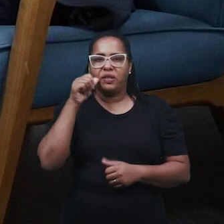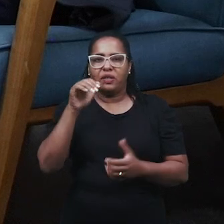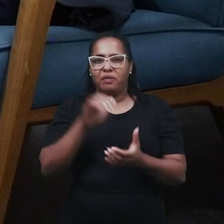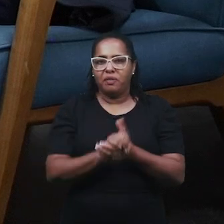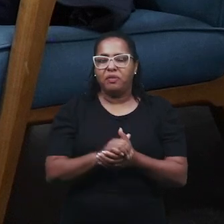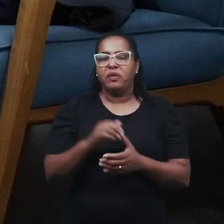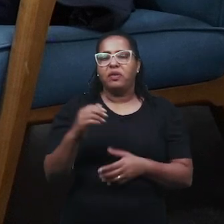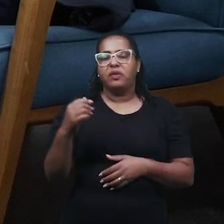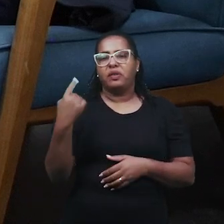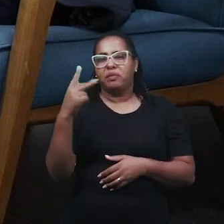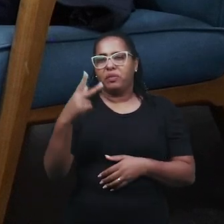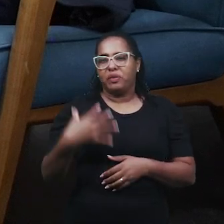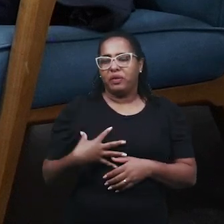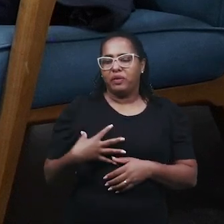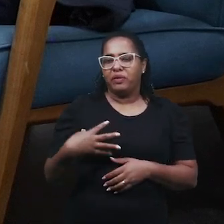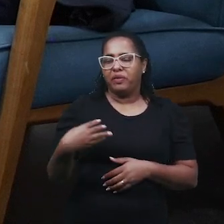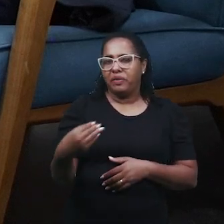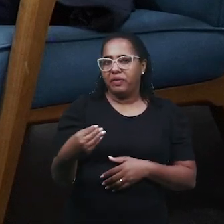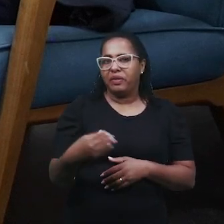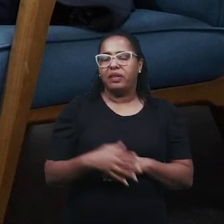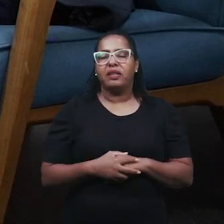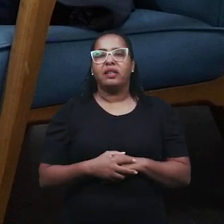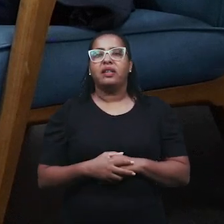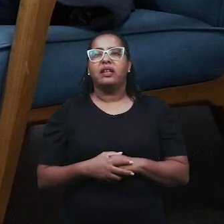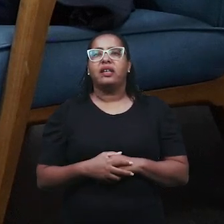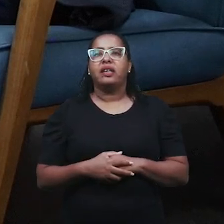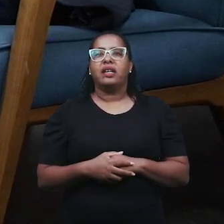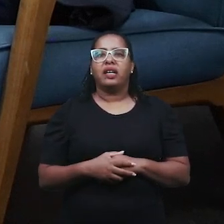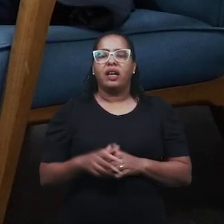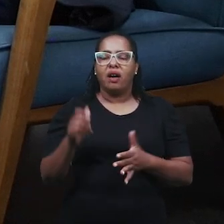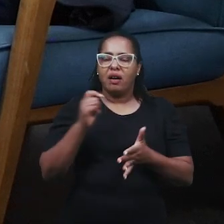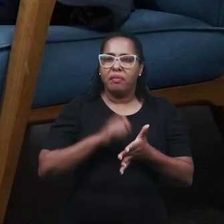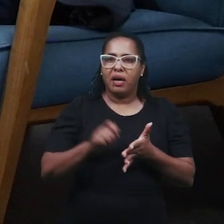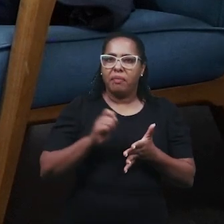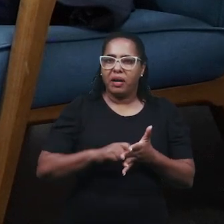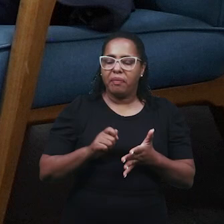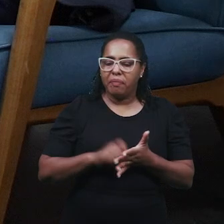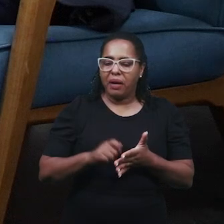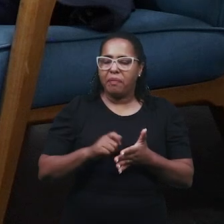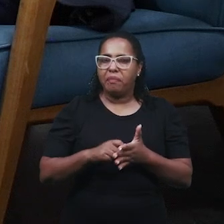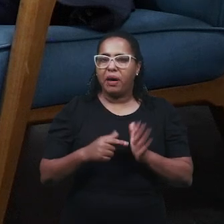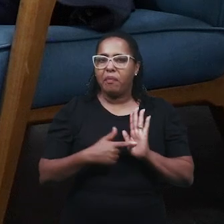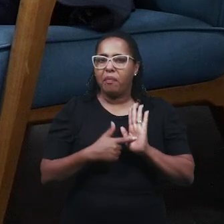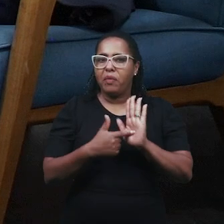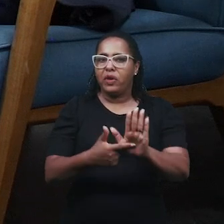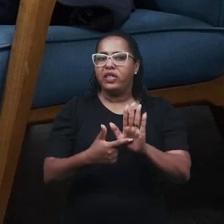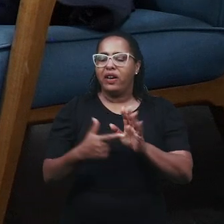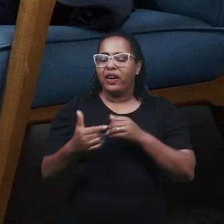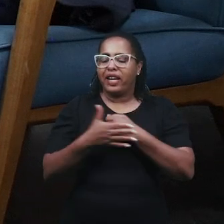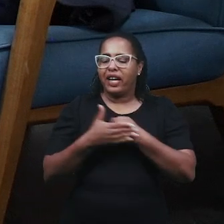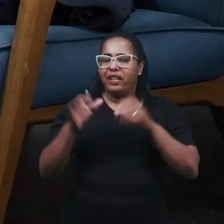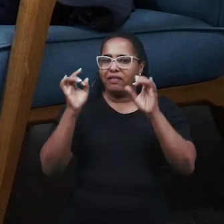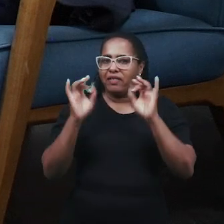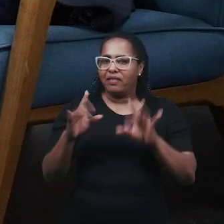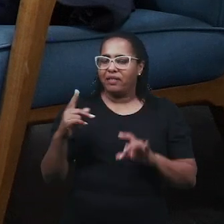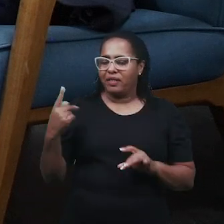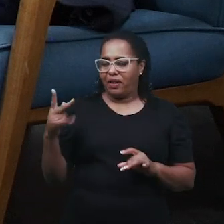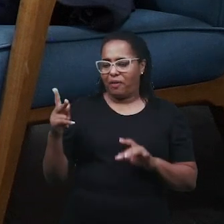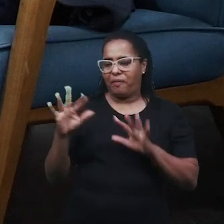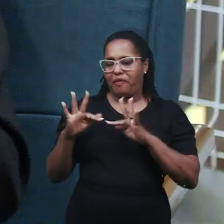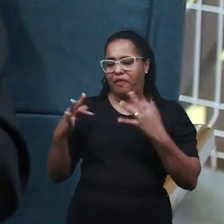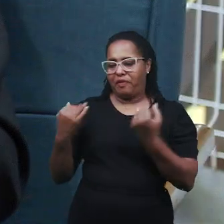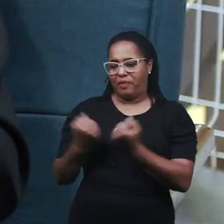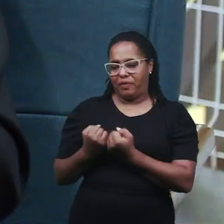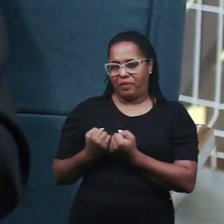os seus filhos, tá? E deixar registrado aqui o nosso carinho especial por essa família, né?